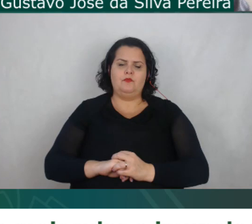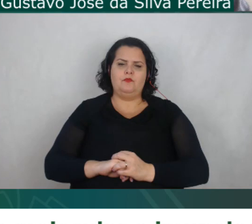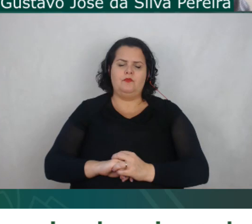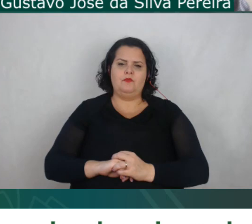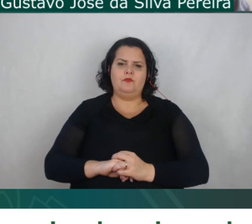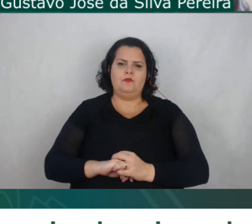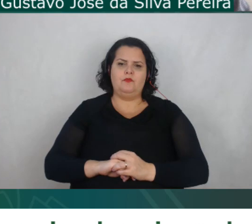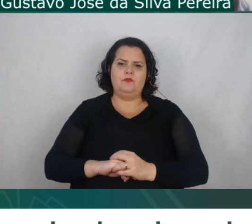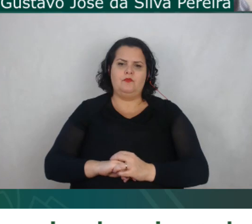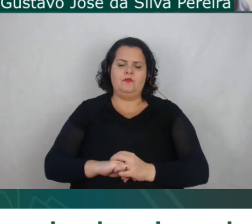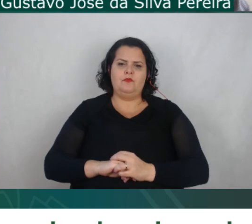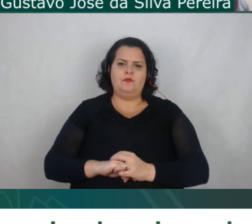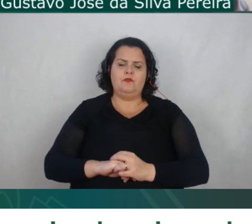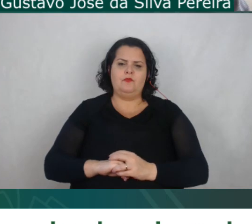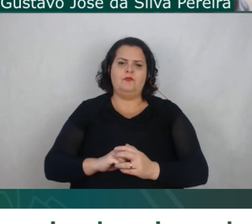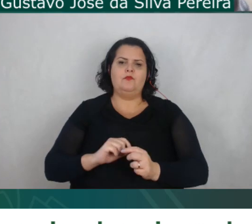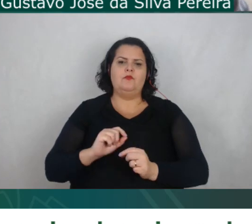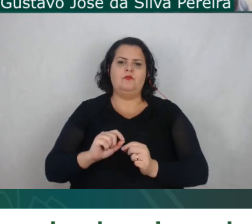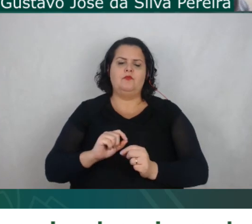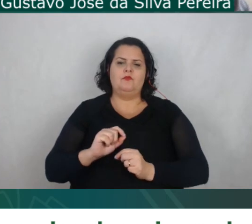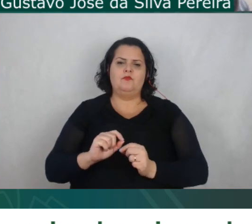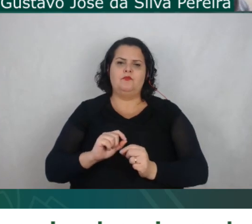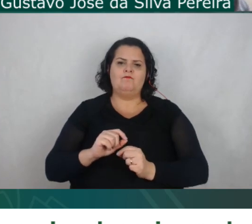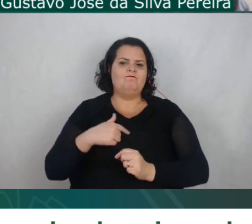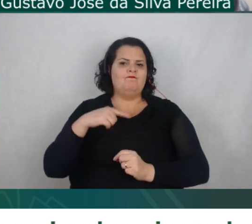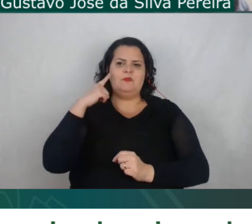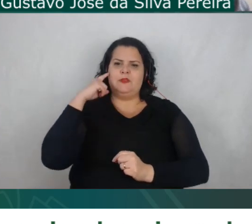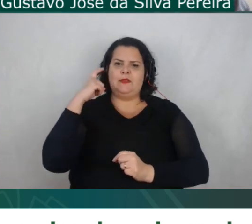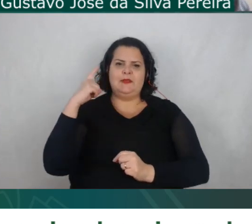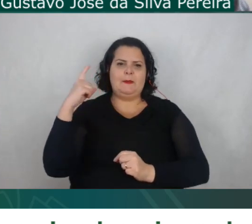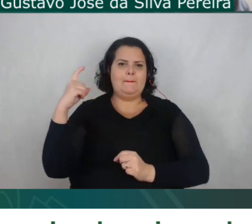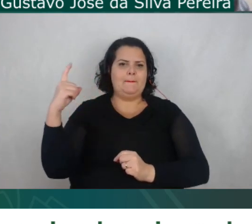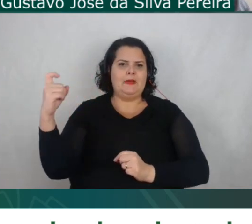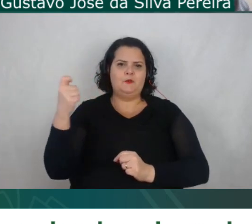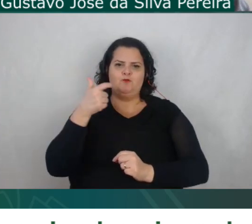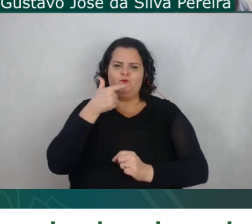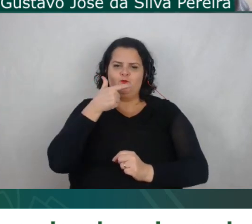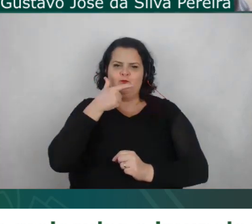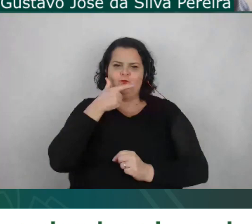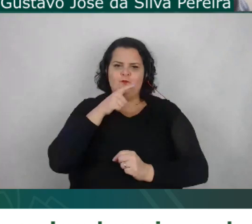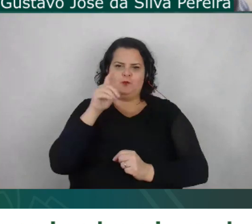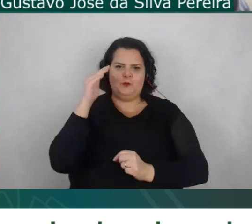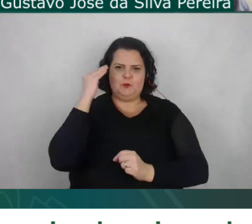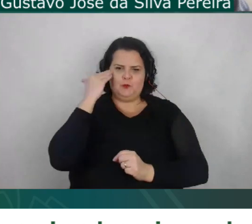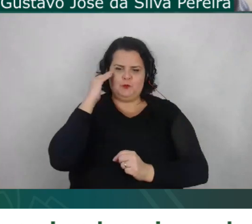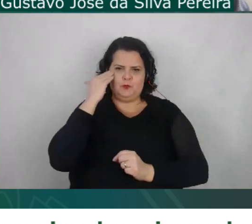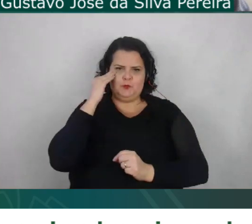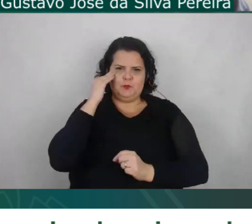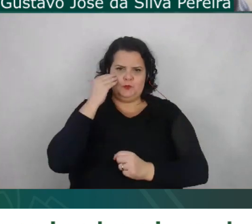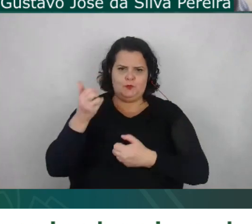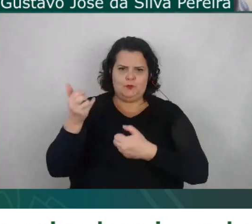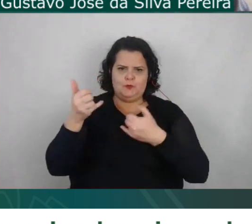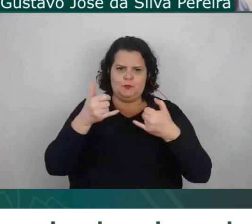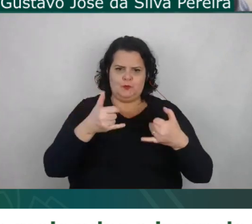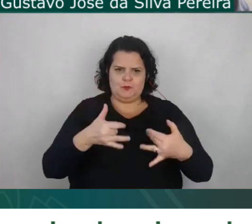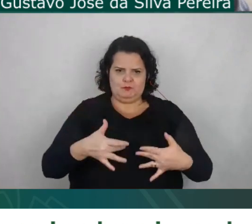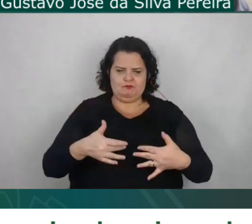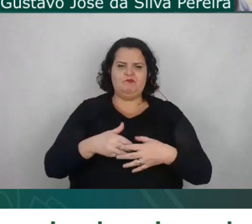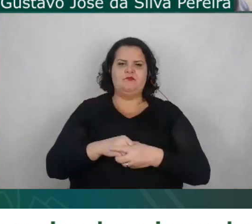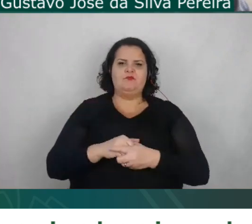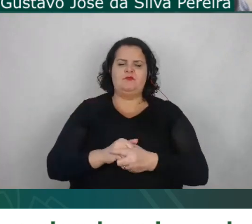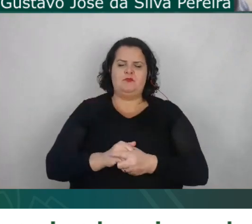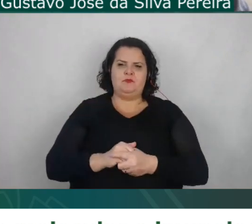vista normalmente para os outros vírus, mas de qualquer maneira, está olhando para um vírus